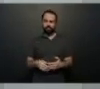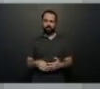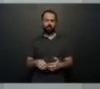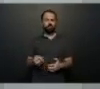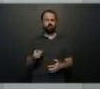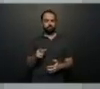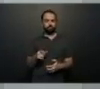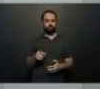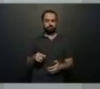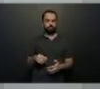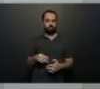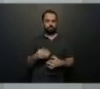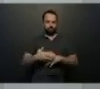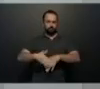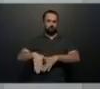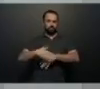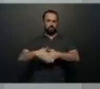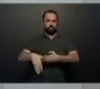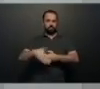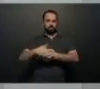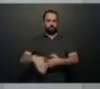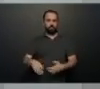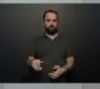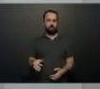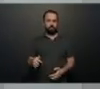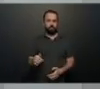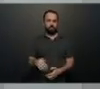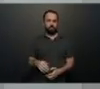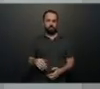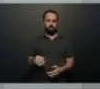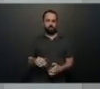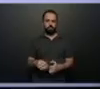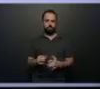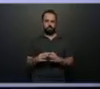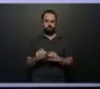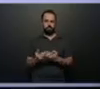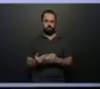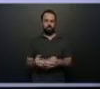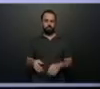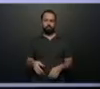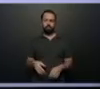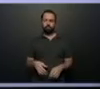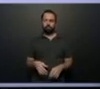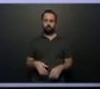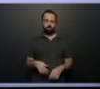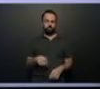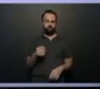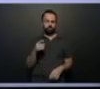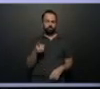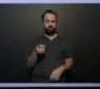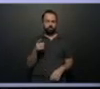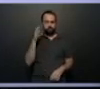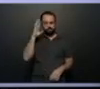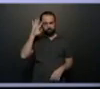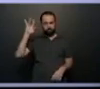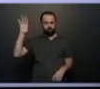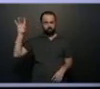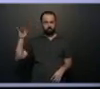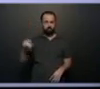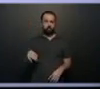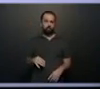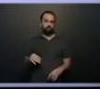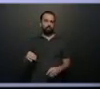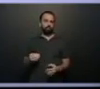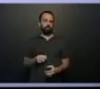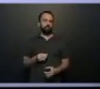de provas. Mas as coisas poderiam ser ainda mais difíceis. Já imaginou como seria o seu dia, a